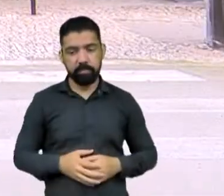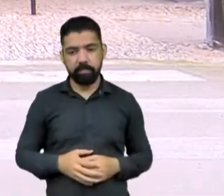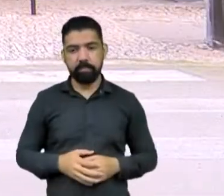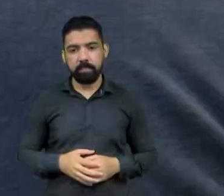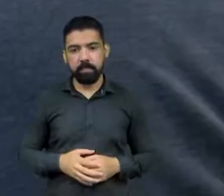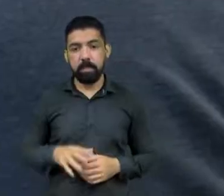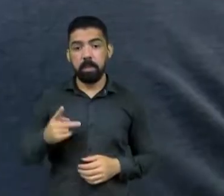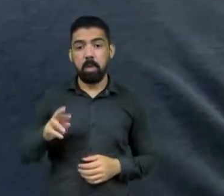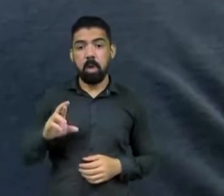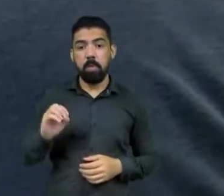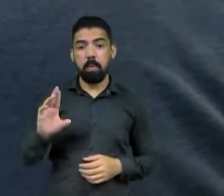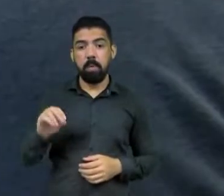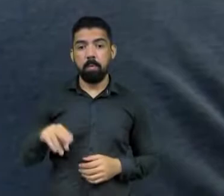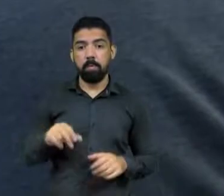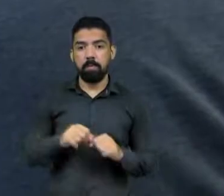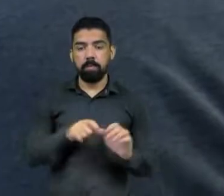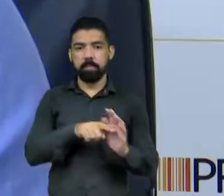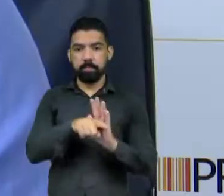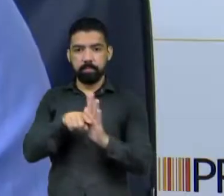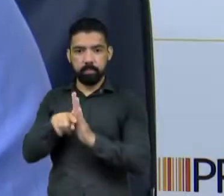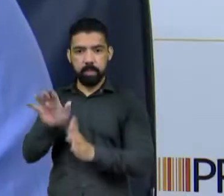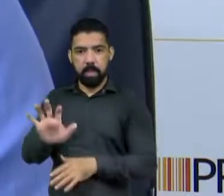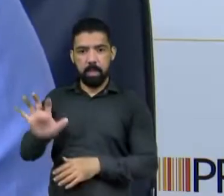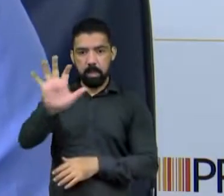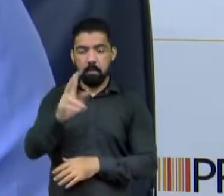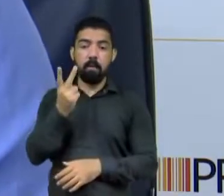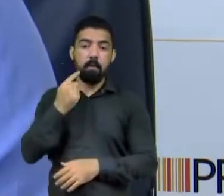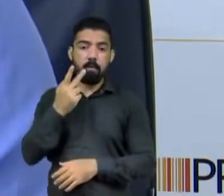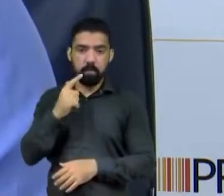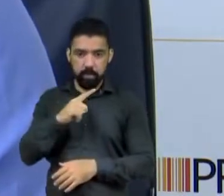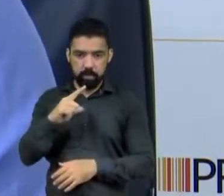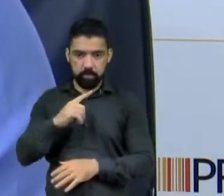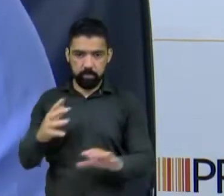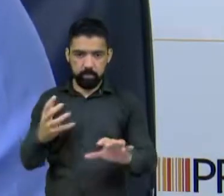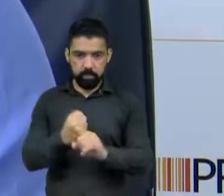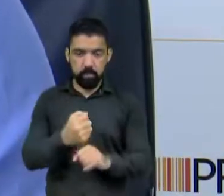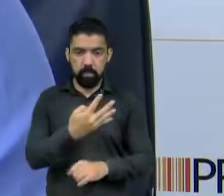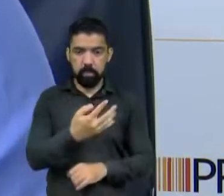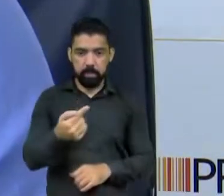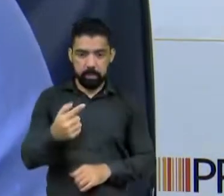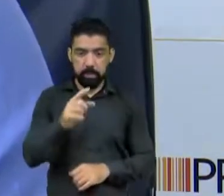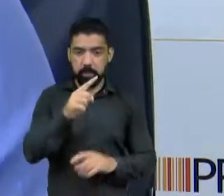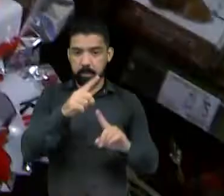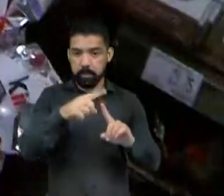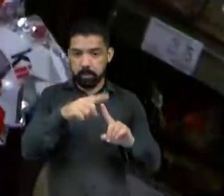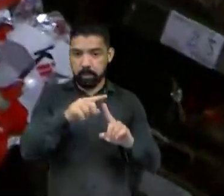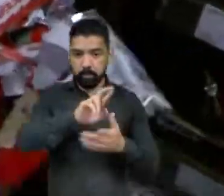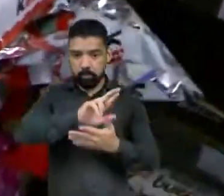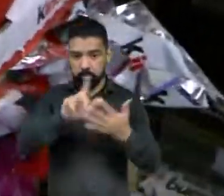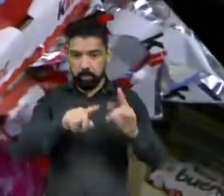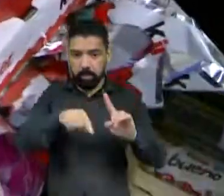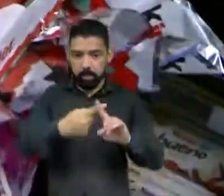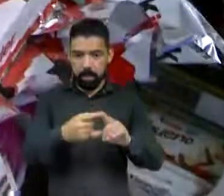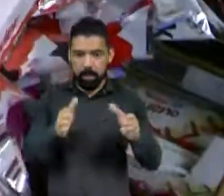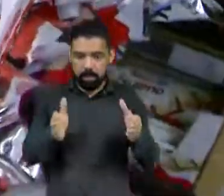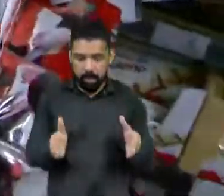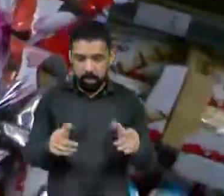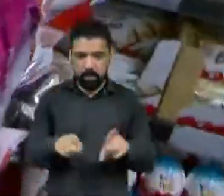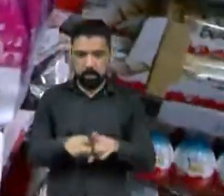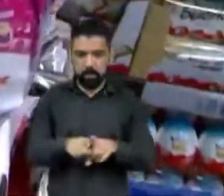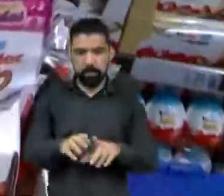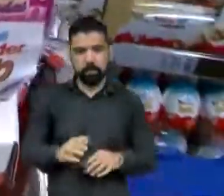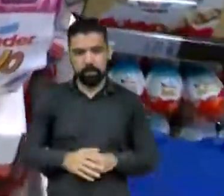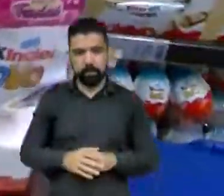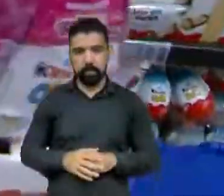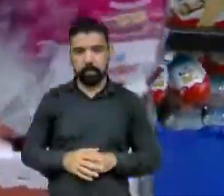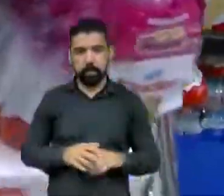março e abril nas regionais de Fortaleza com 47 tipos de ovos e caixas de chocolate. O preço do ovo de Páscoa variou